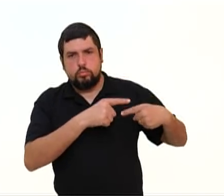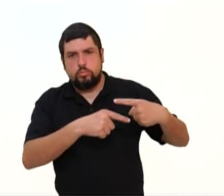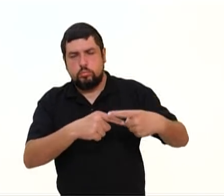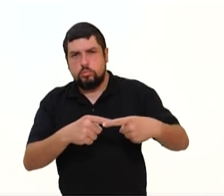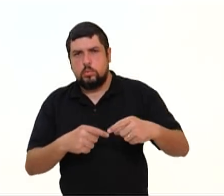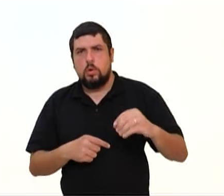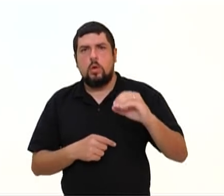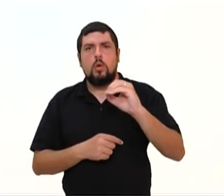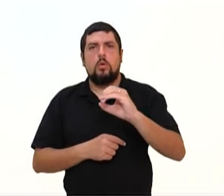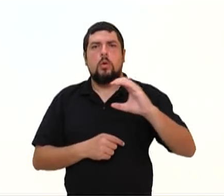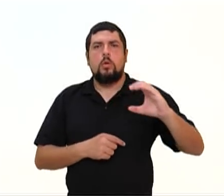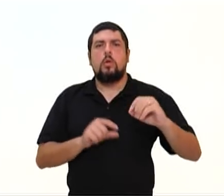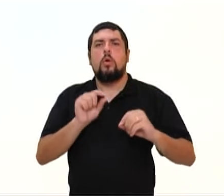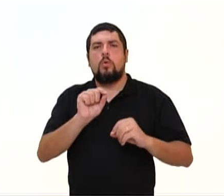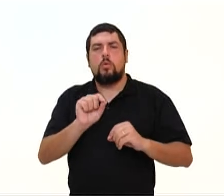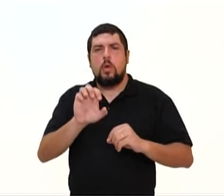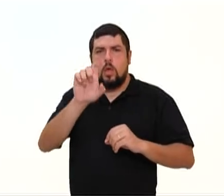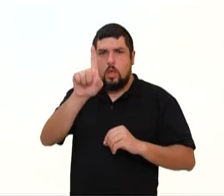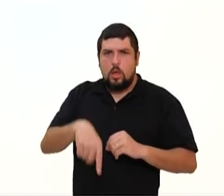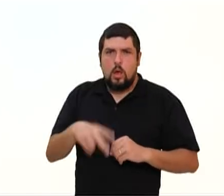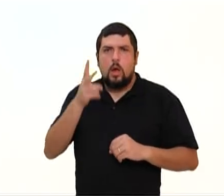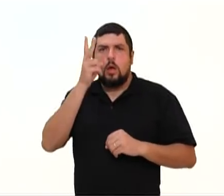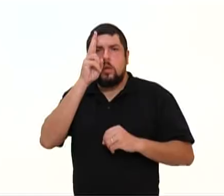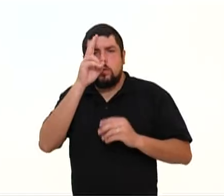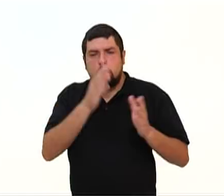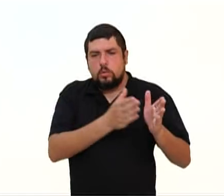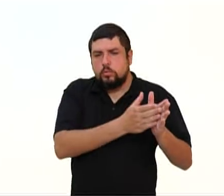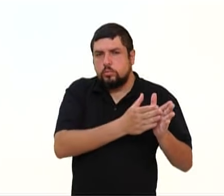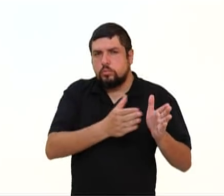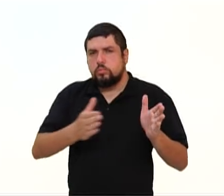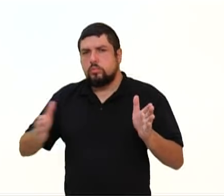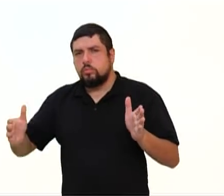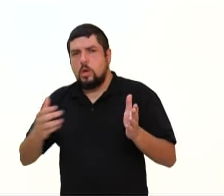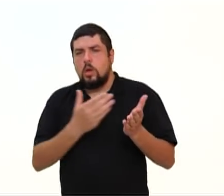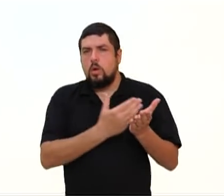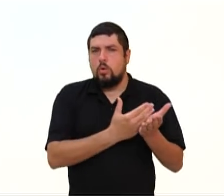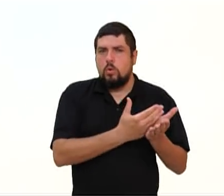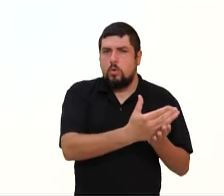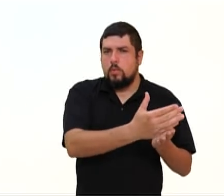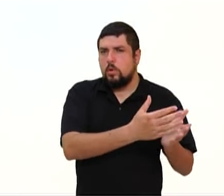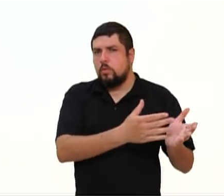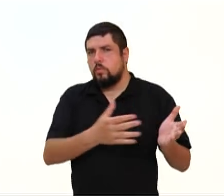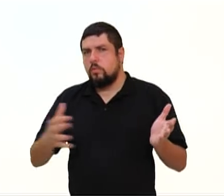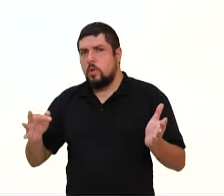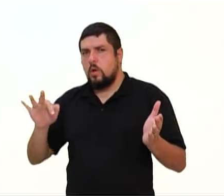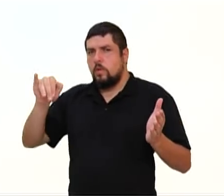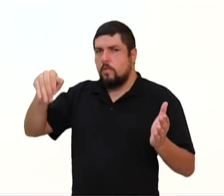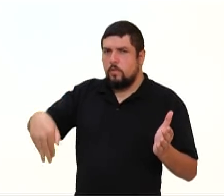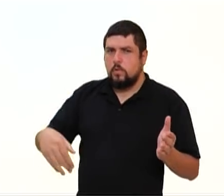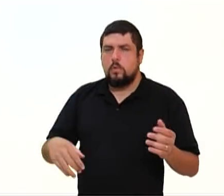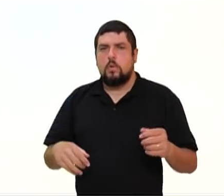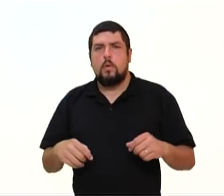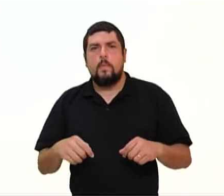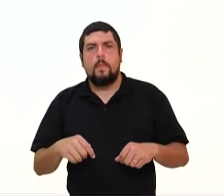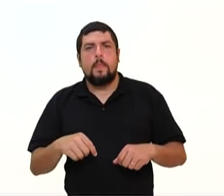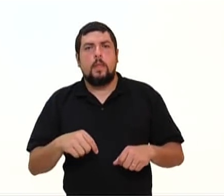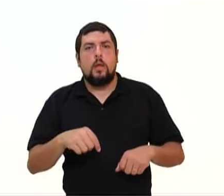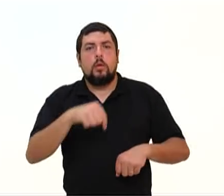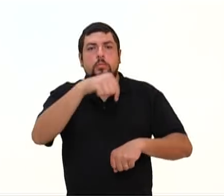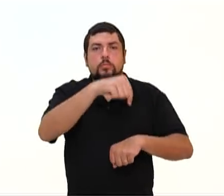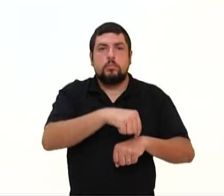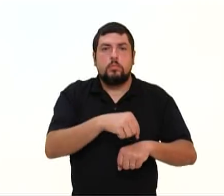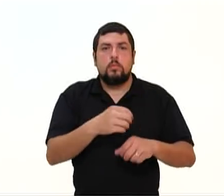visão linear da história, isto é, a história tem um começo e um fim. O mundo foi criado num certo ponto e um